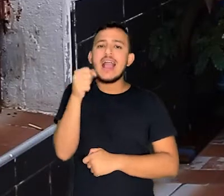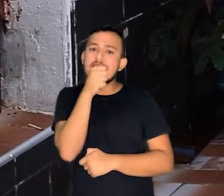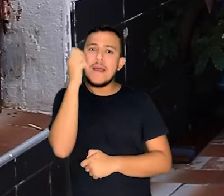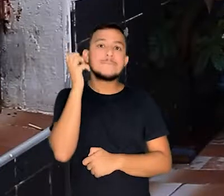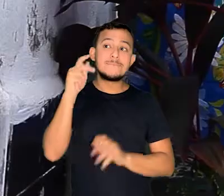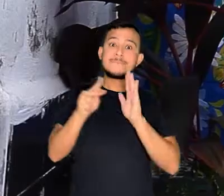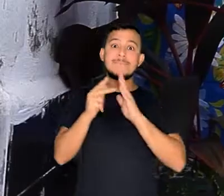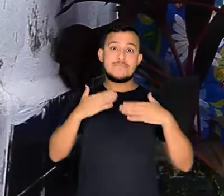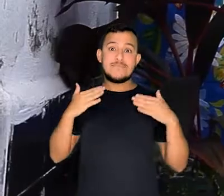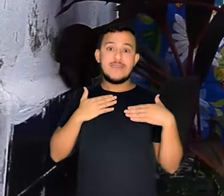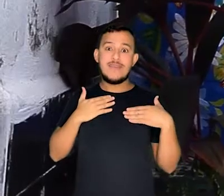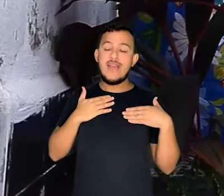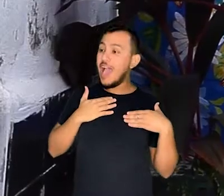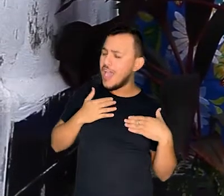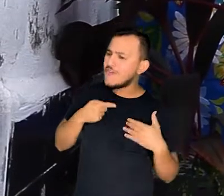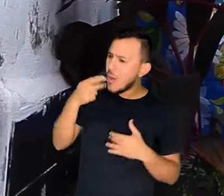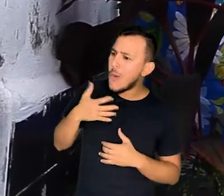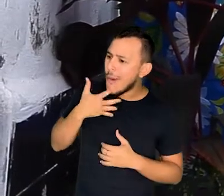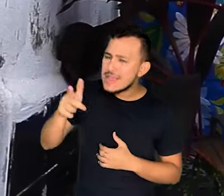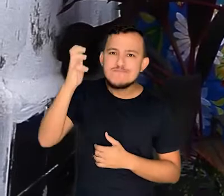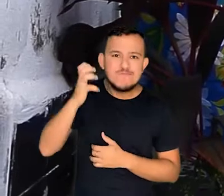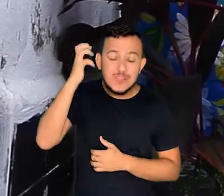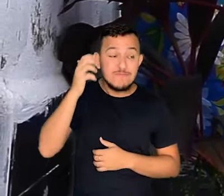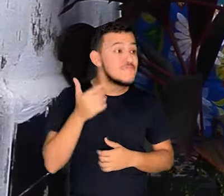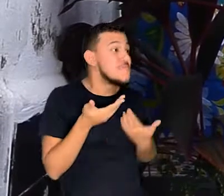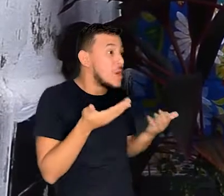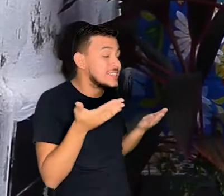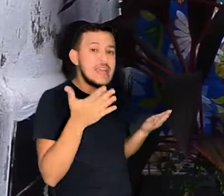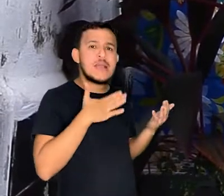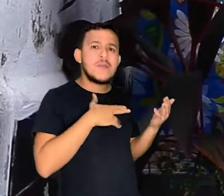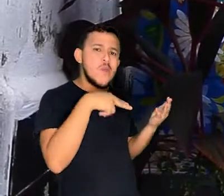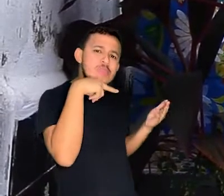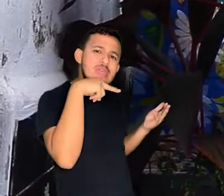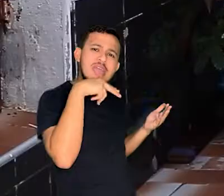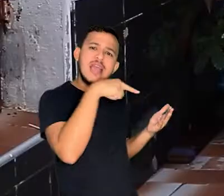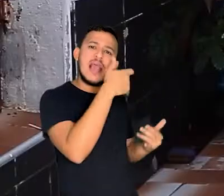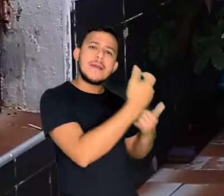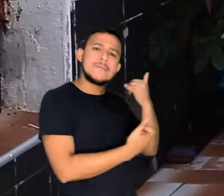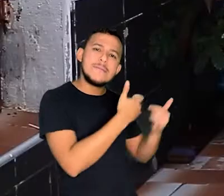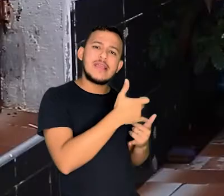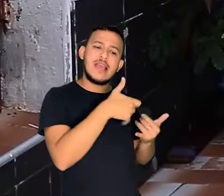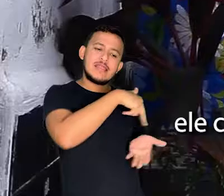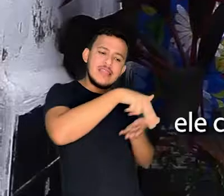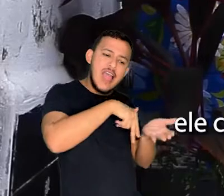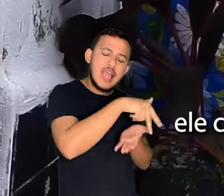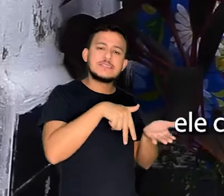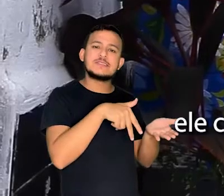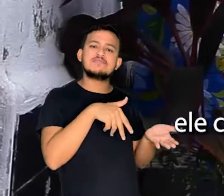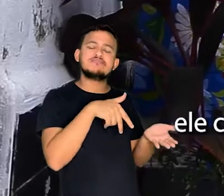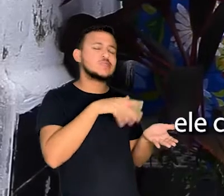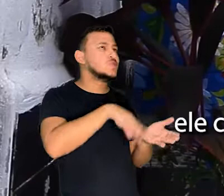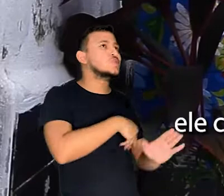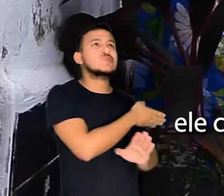peça minha. E aí eu falei, pô, eu conheço essa música. Ela, pois é, é meu neto, ele brinca arrisado, ele gosta, ele canta essa